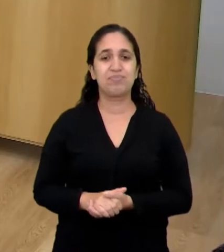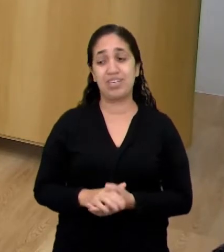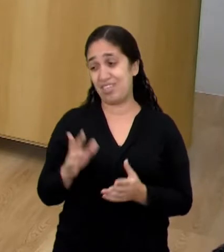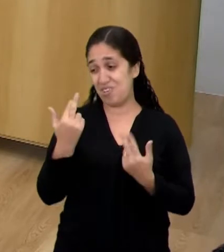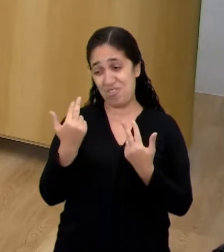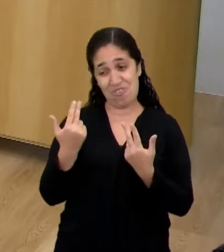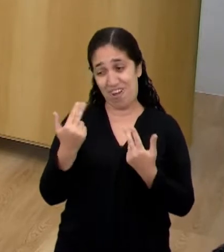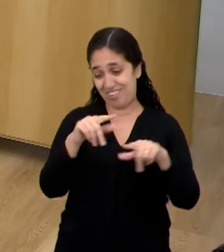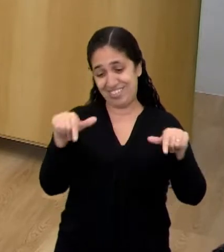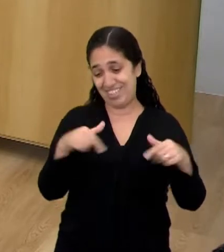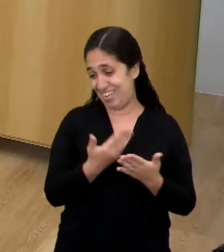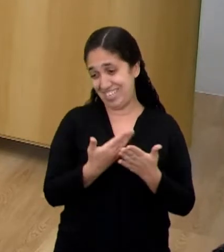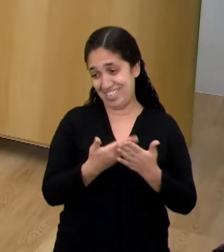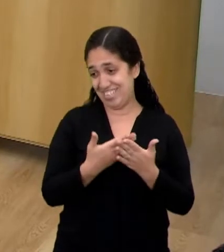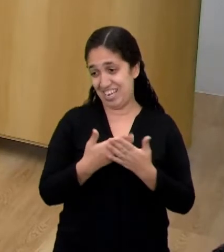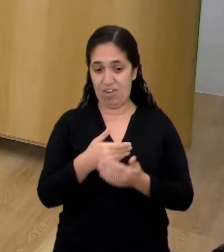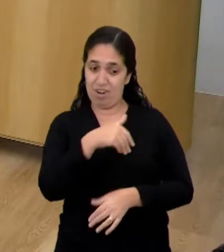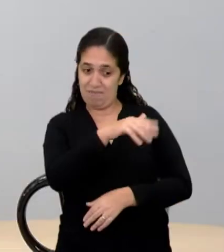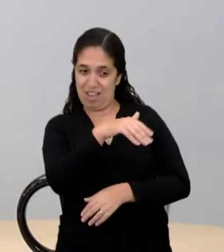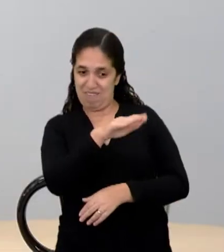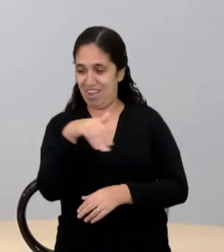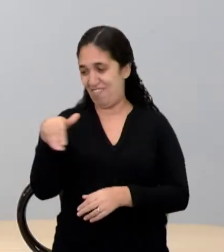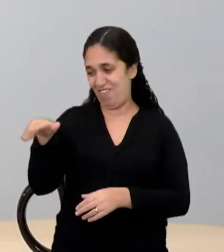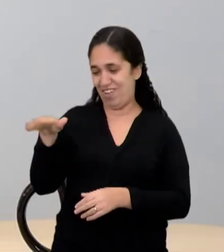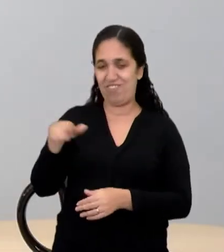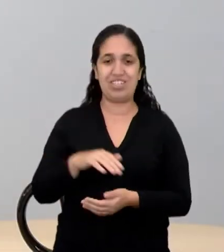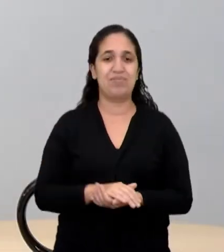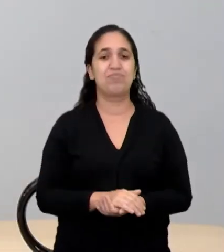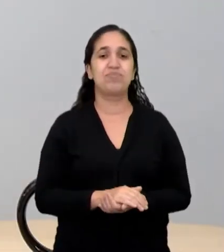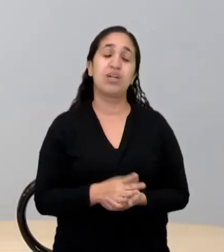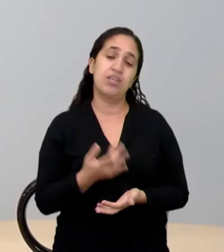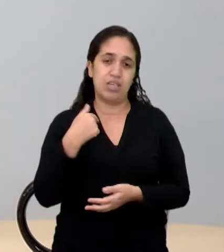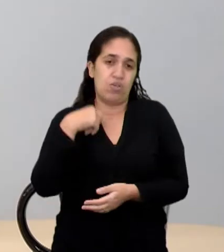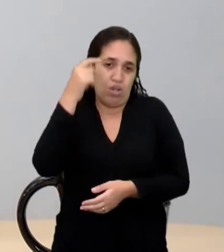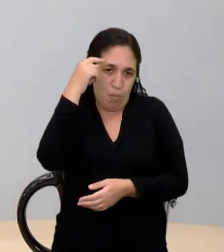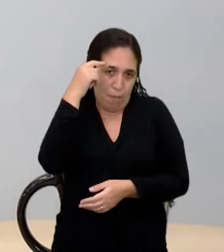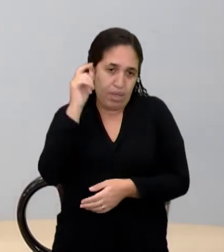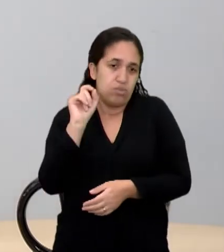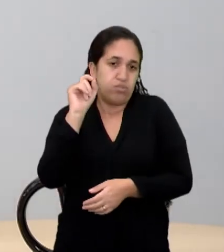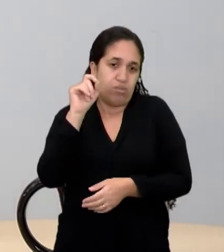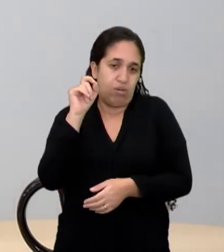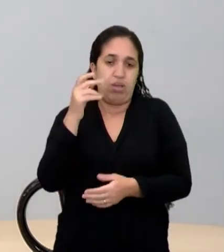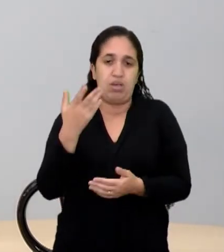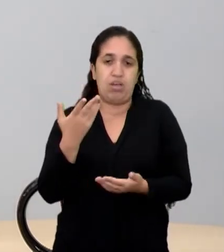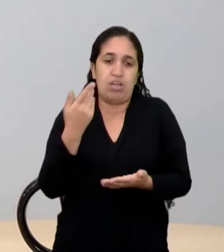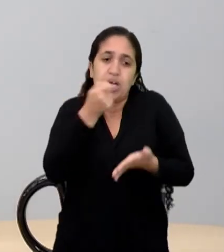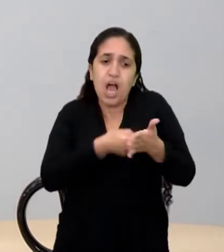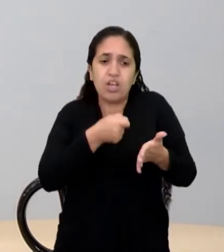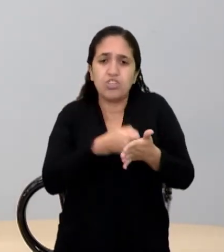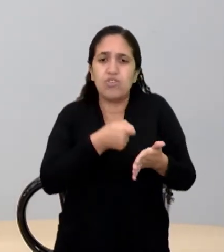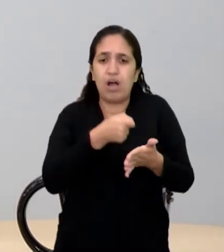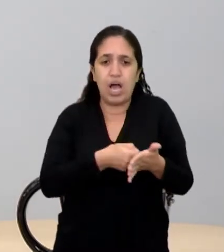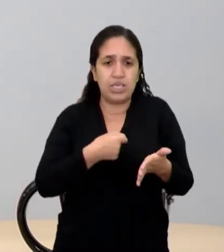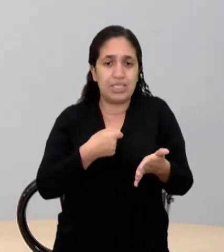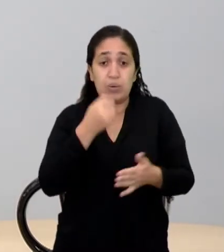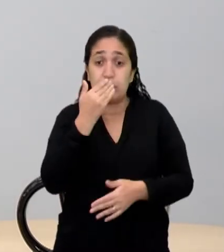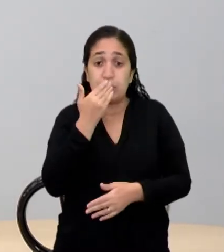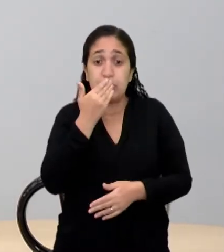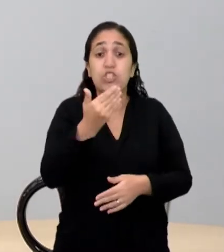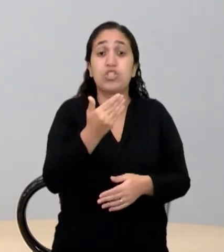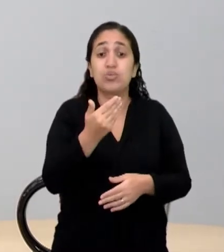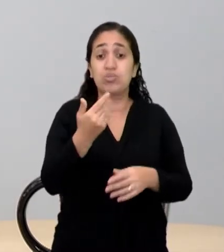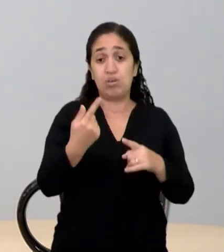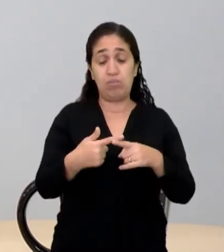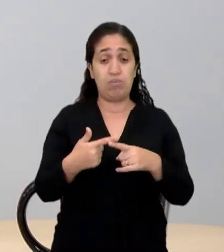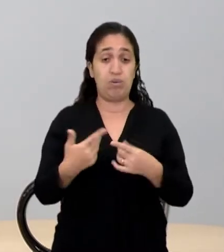aula, né? Do mesmo jeito, vou passar para o próximo, né? Tudo bem. Igual. Eu penso, se há uma reivindicação, se há um pedido, é